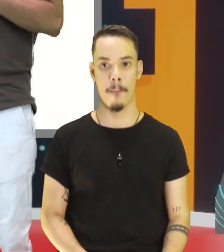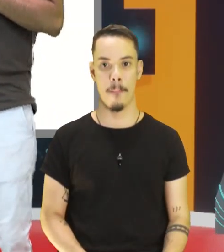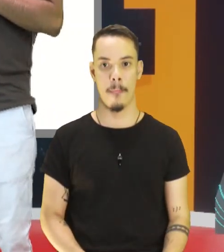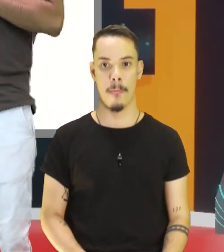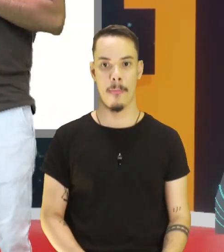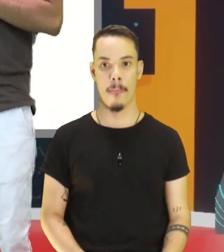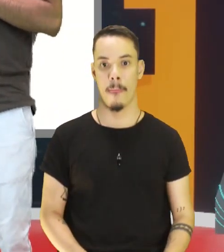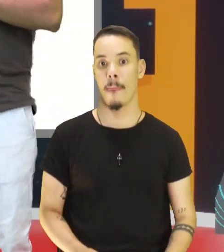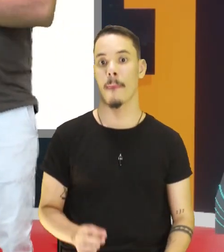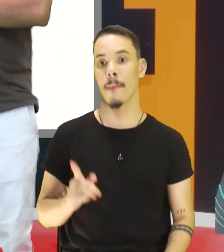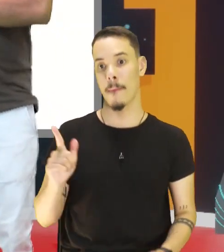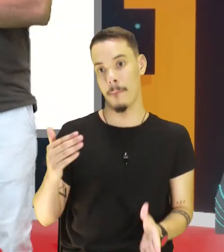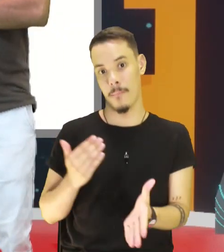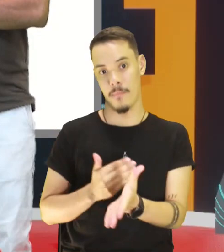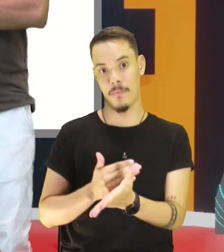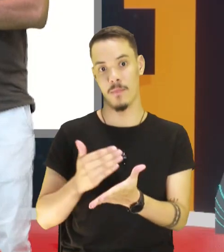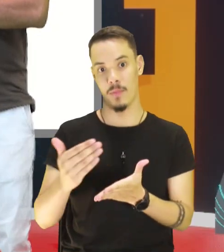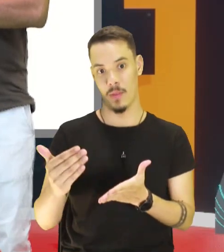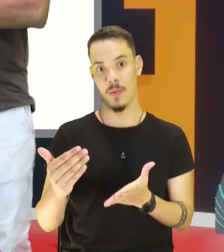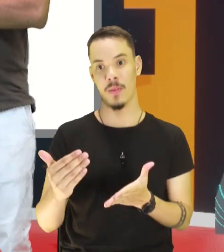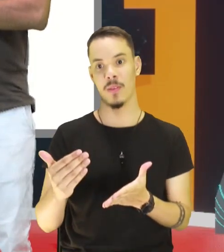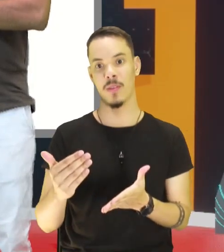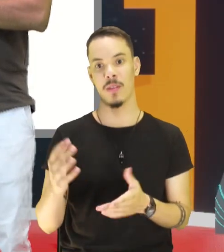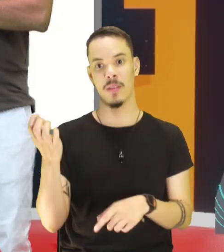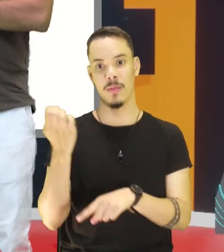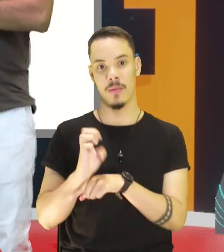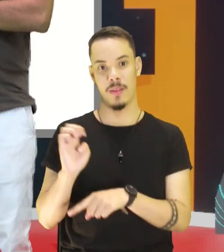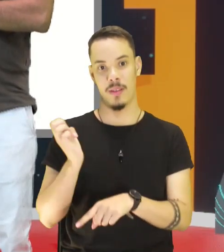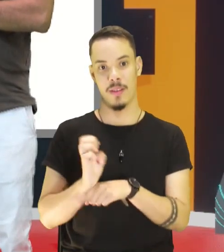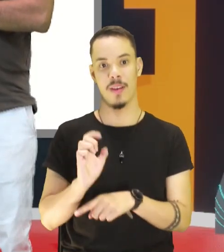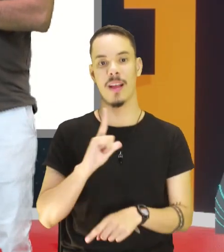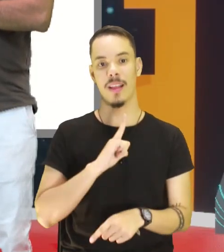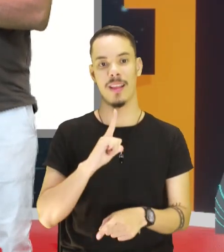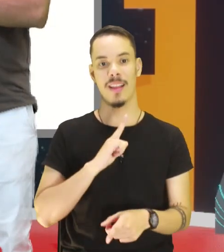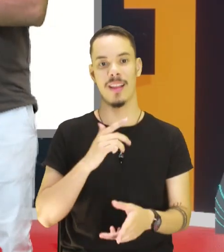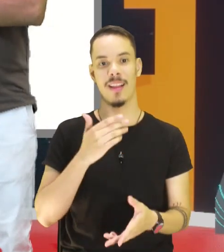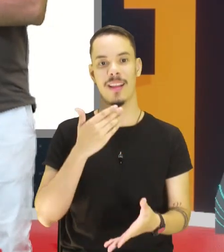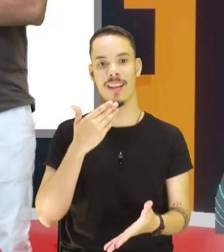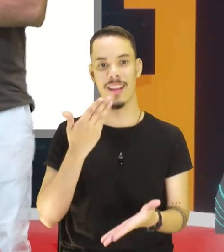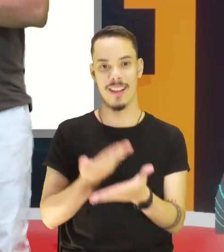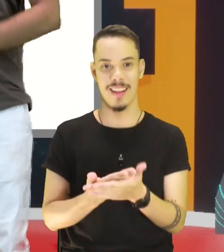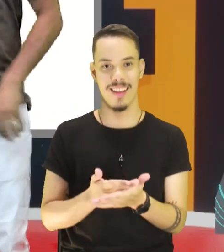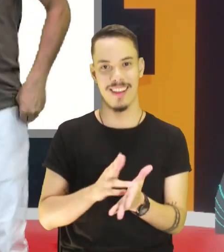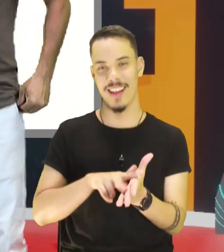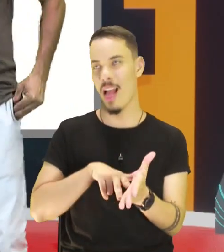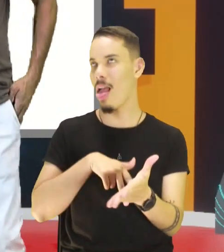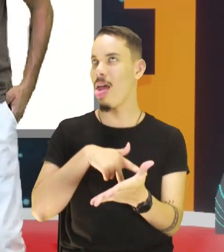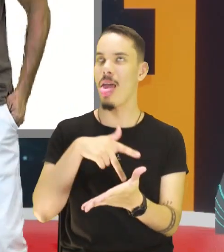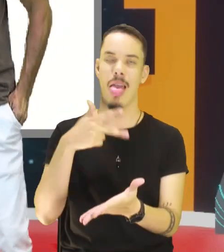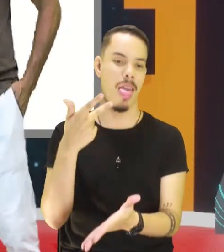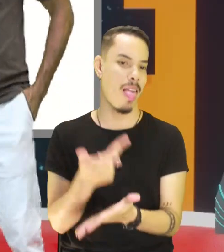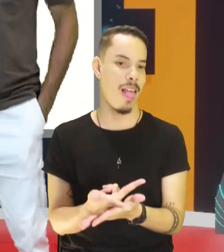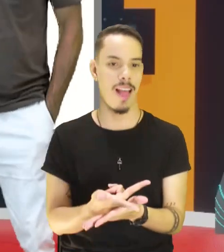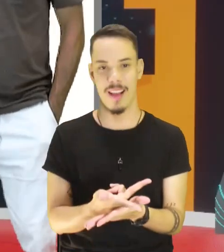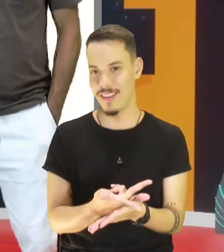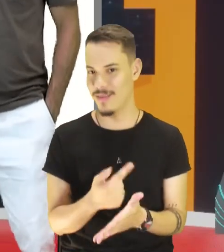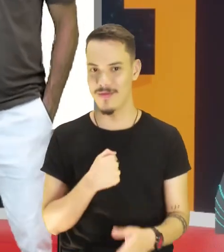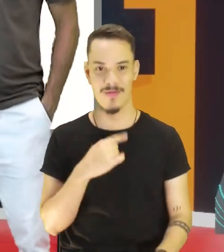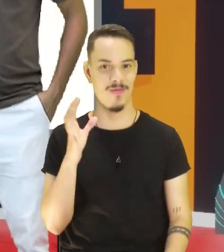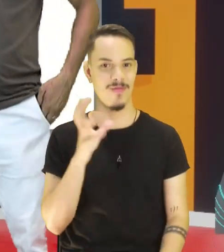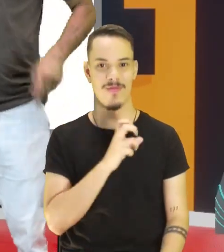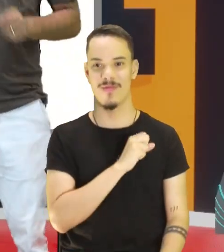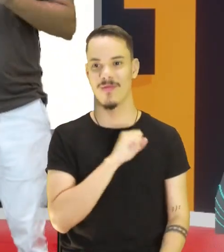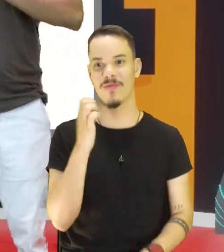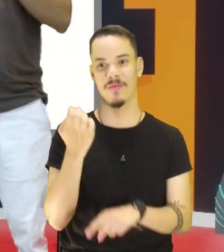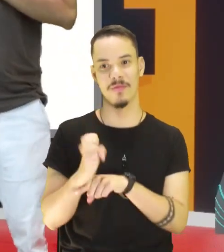Oeste e ela tem uma certa queda. Por Espigão do Oeste. A queda não me derrubo toda. Não, a quedona, eu caio mesmo.